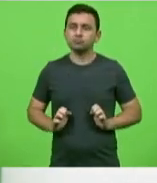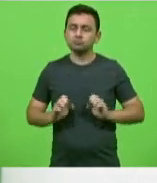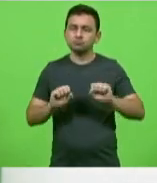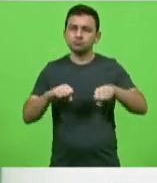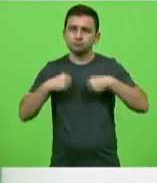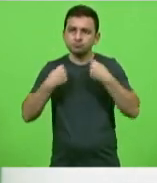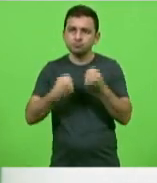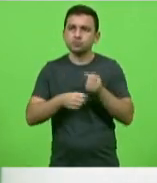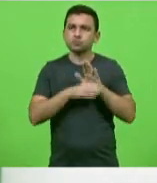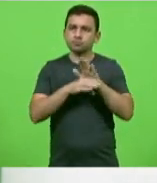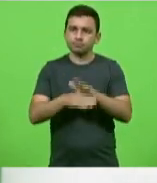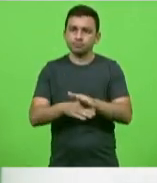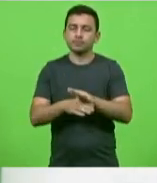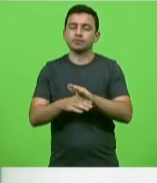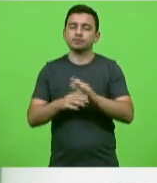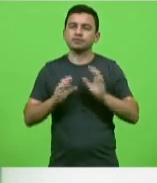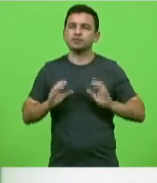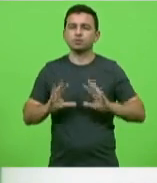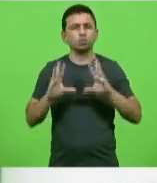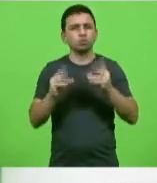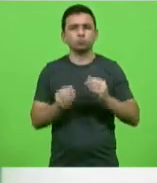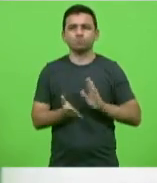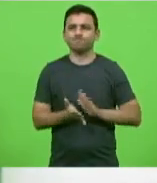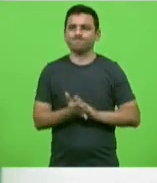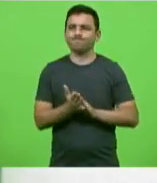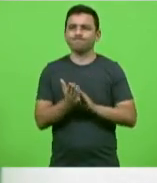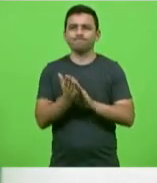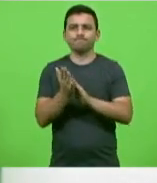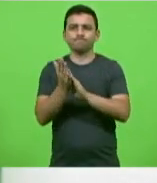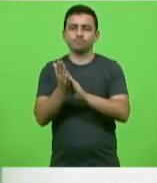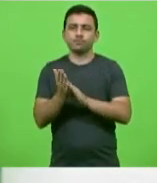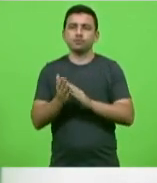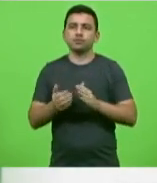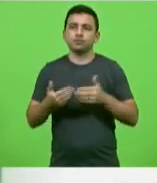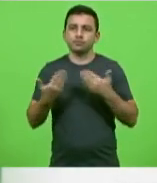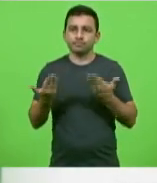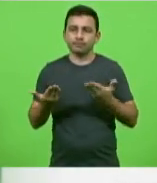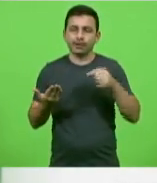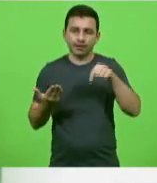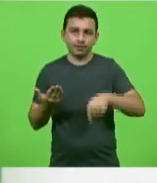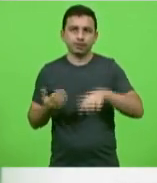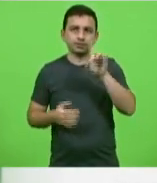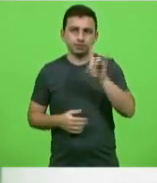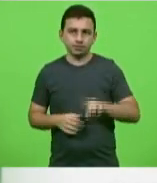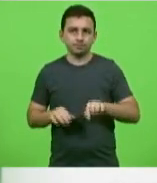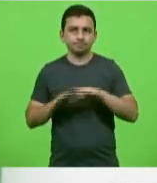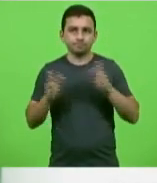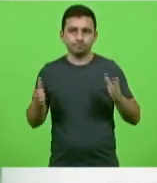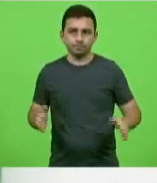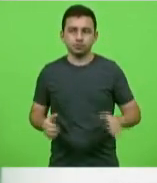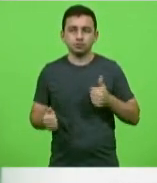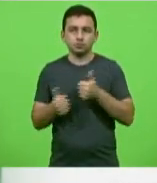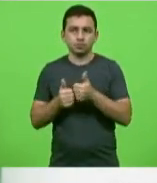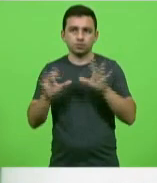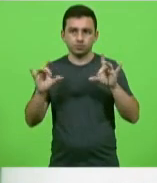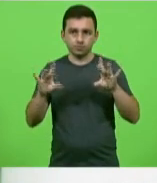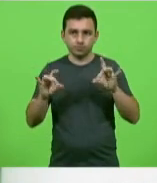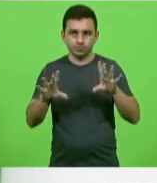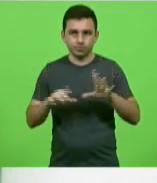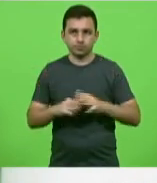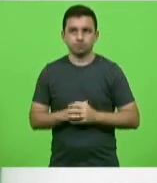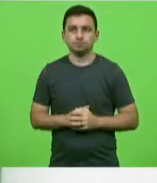da cidadania. A todos os agradecimentos da direção da mesa do Tribunal